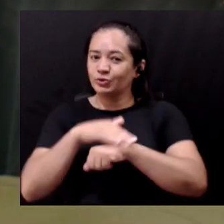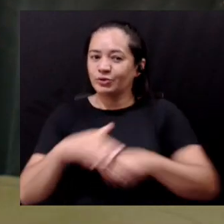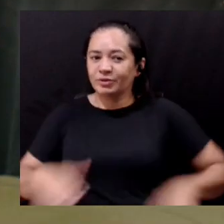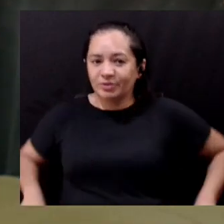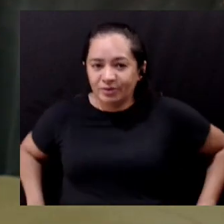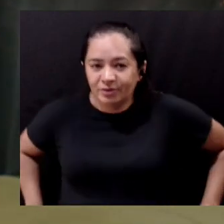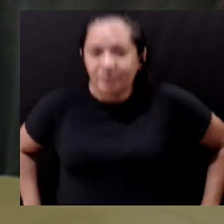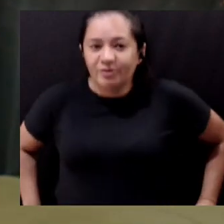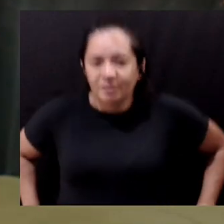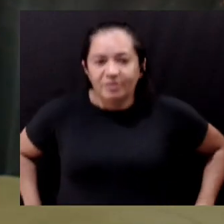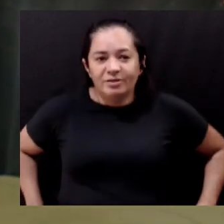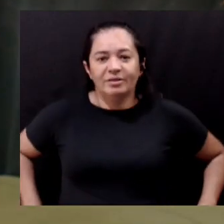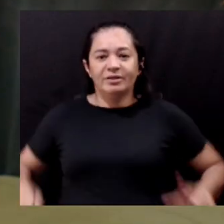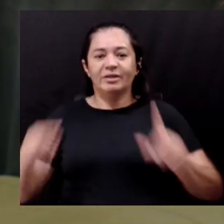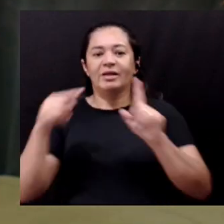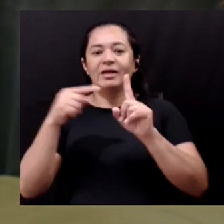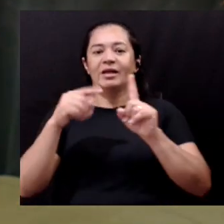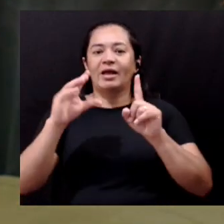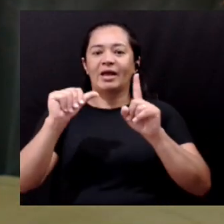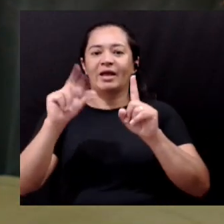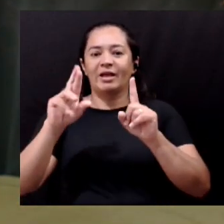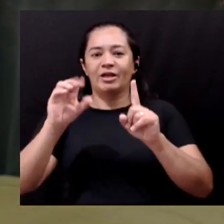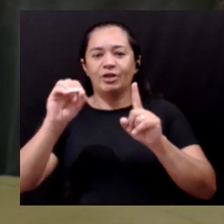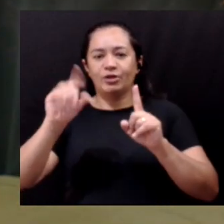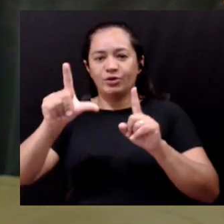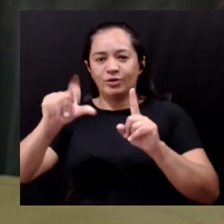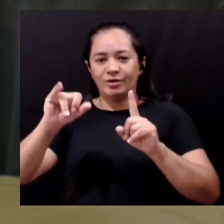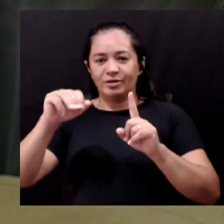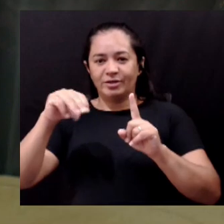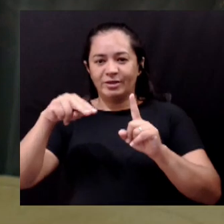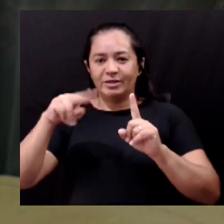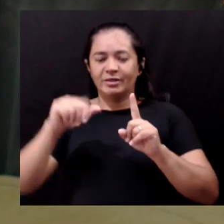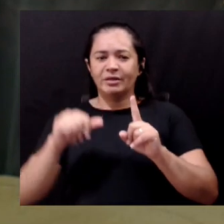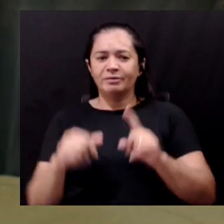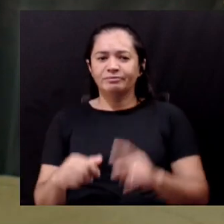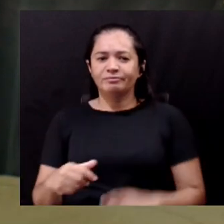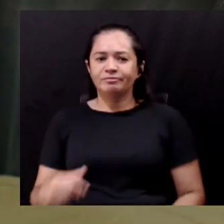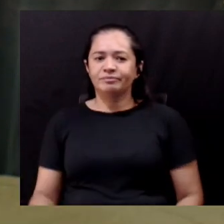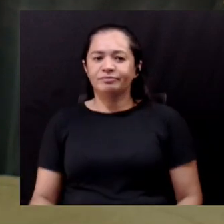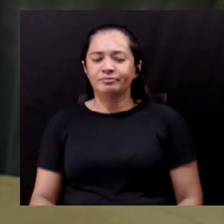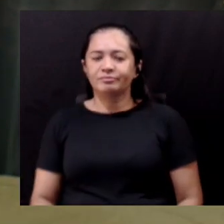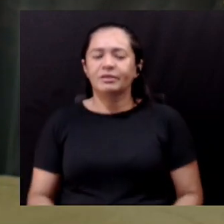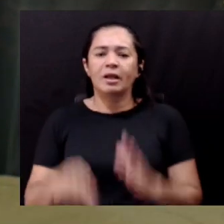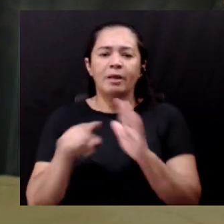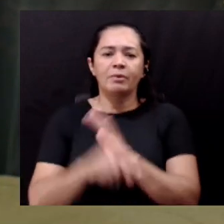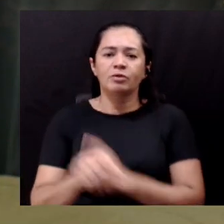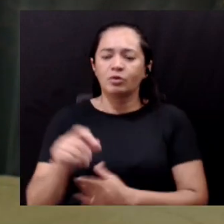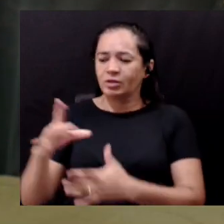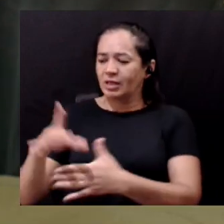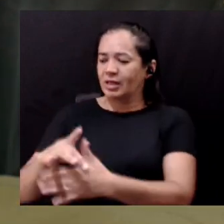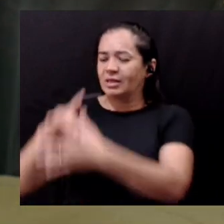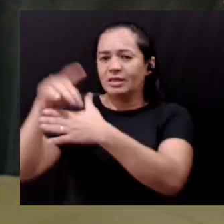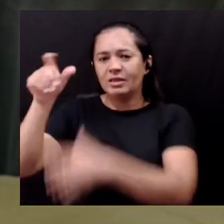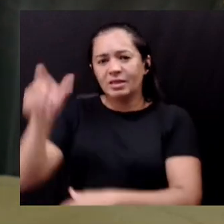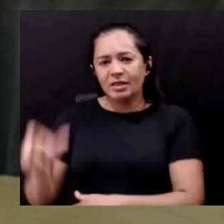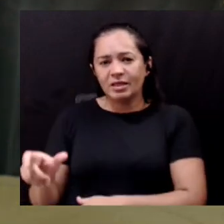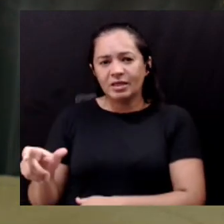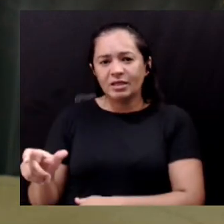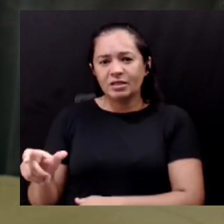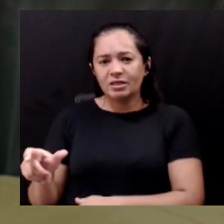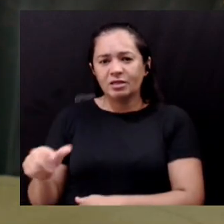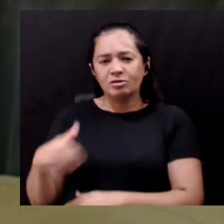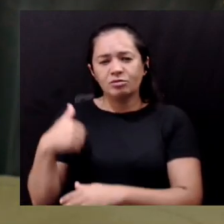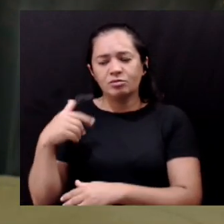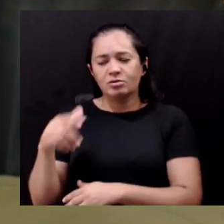do Cambuí. Com o tempo, é comum ver líderes se tornando mais autoritários. O que faz